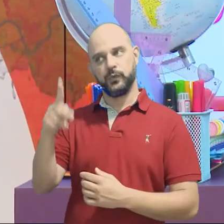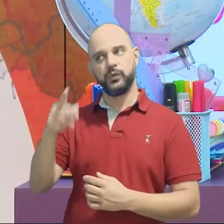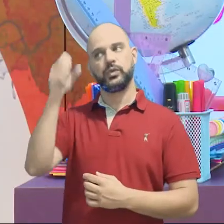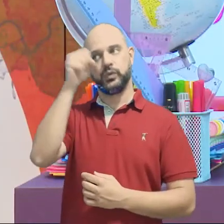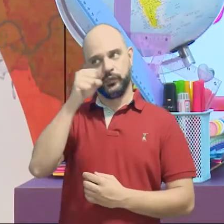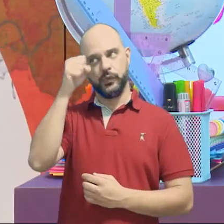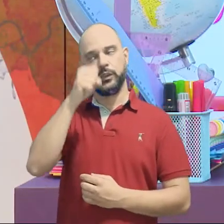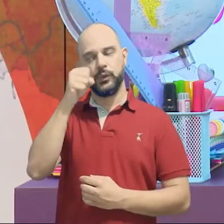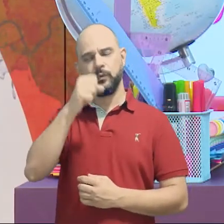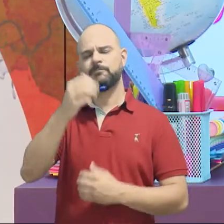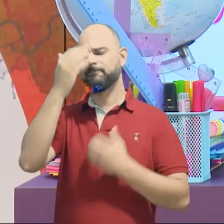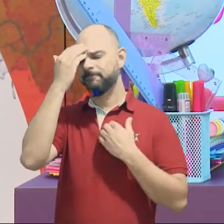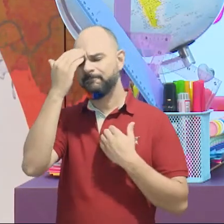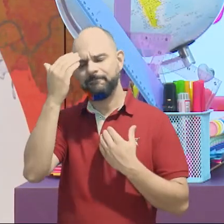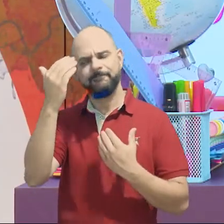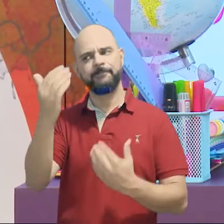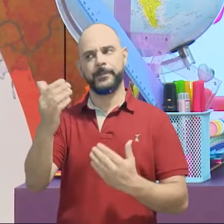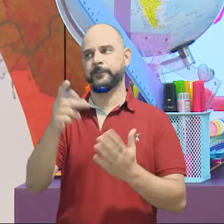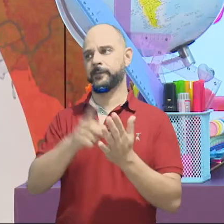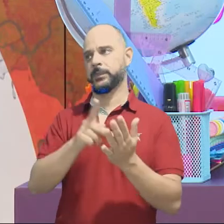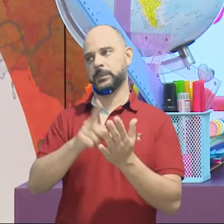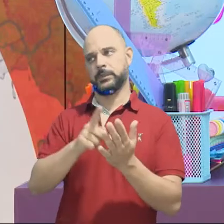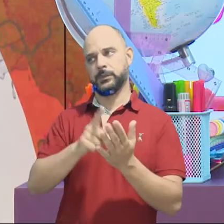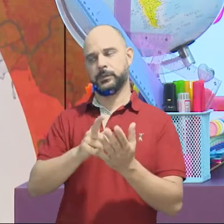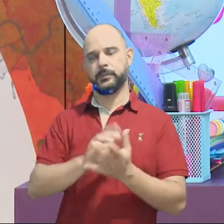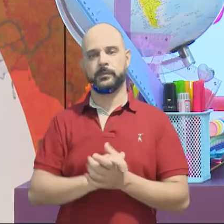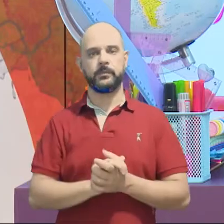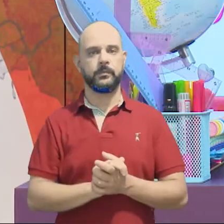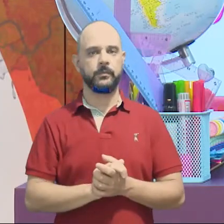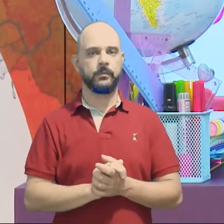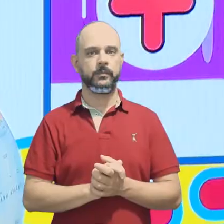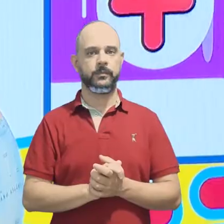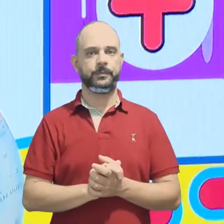Silvano. Muito obrigada mesmo.